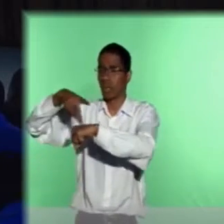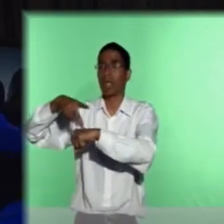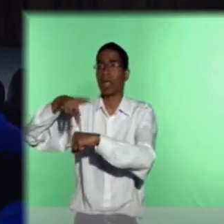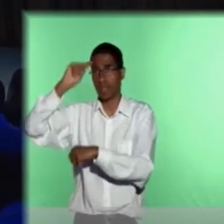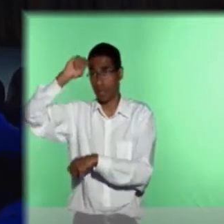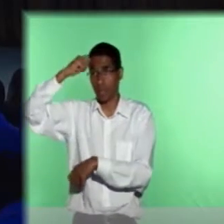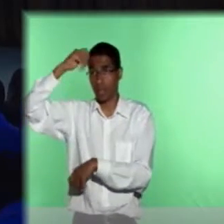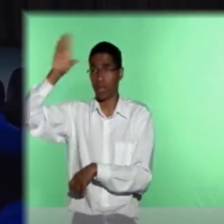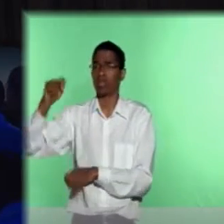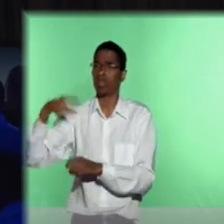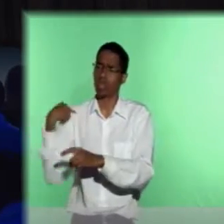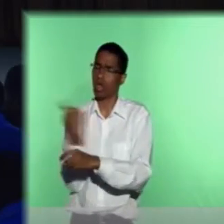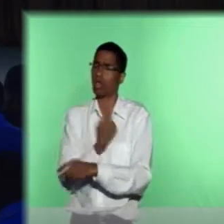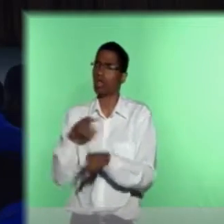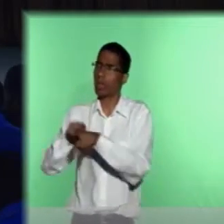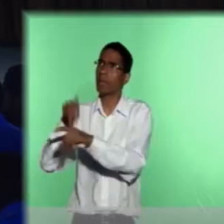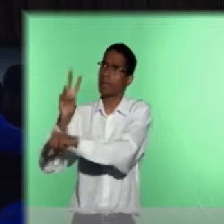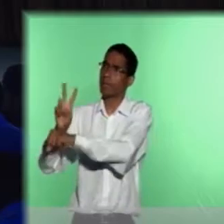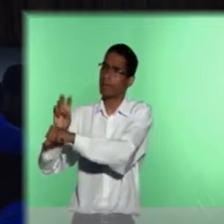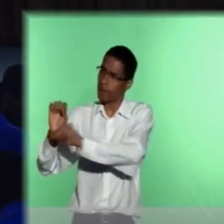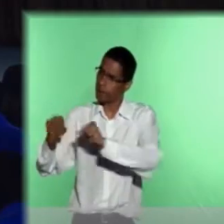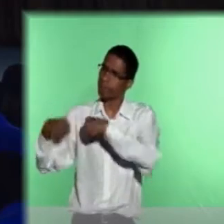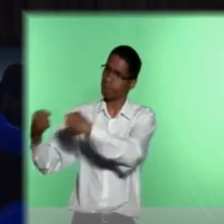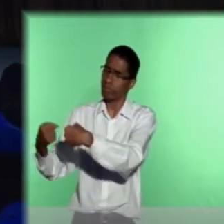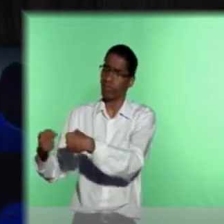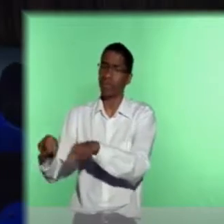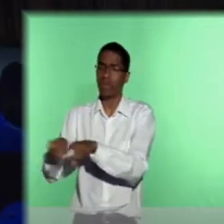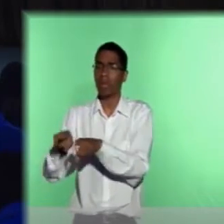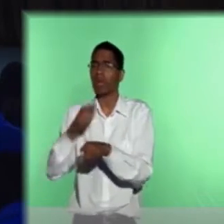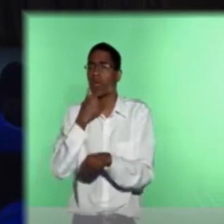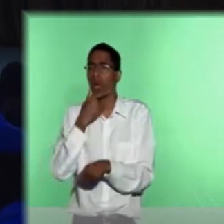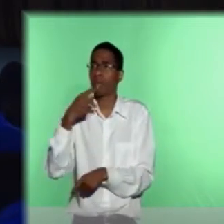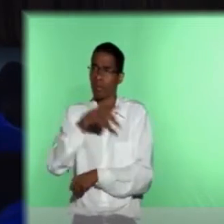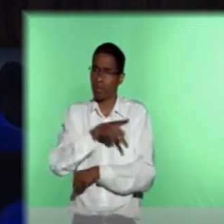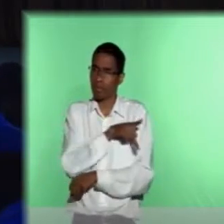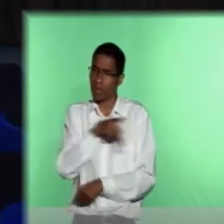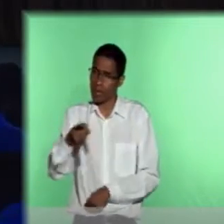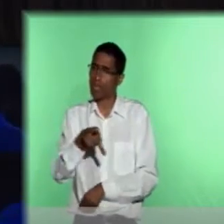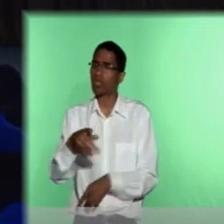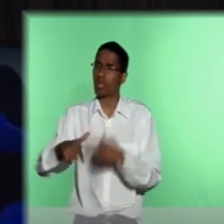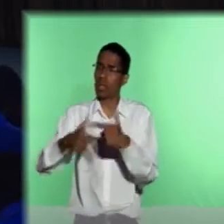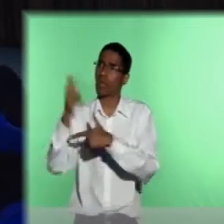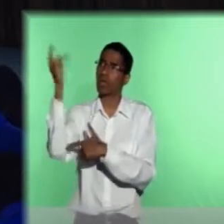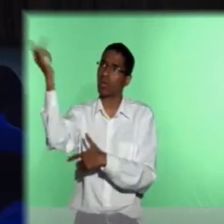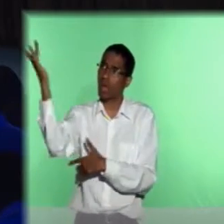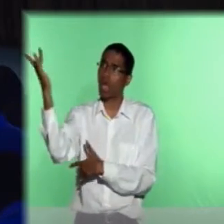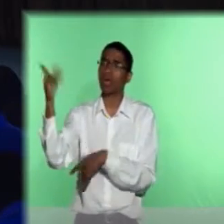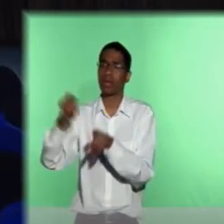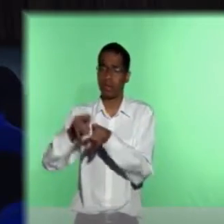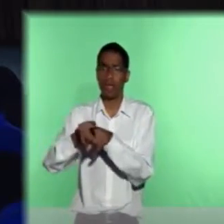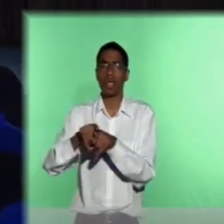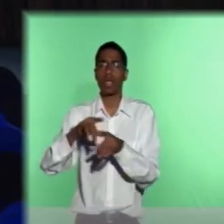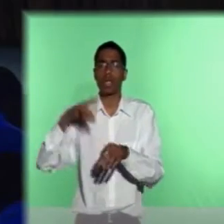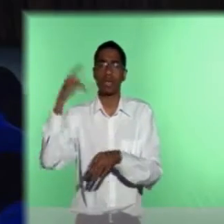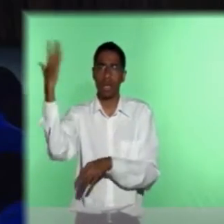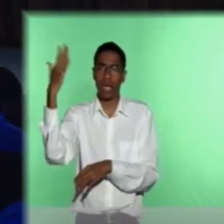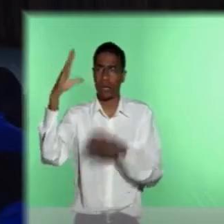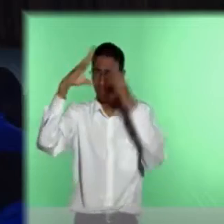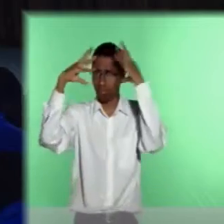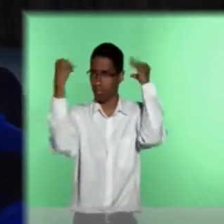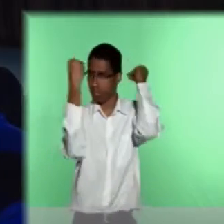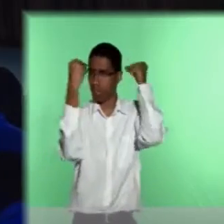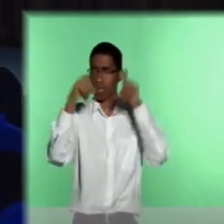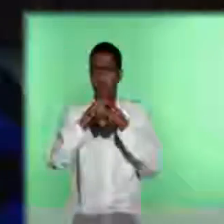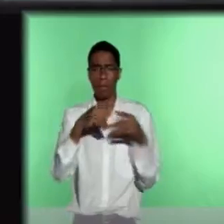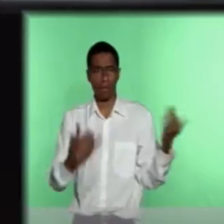realidade. O Marcelo Mazzoli esteve em Moçambique, ele pode comprovar isso, trabalhou lá. Trabalhou também no México, quer dizer, achar que só